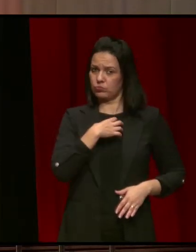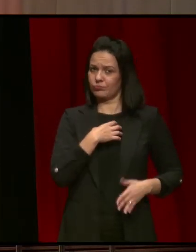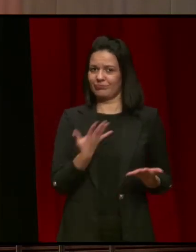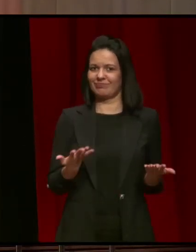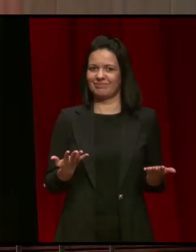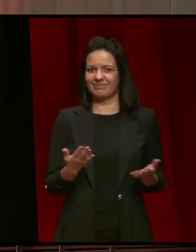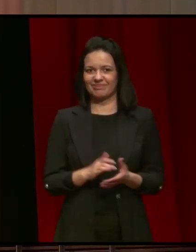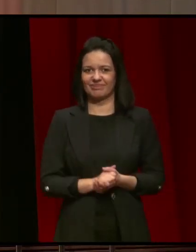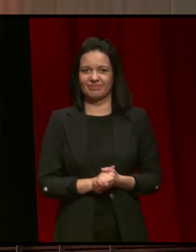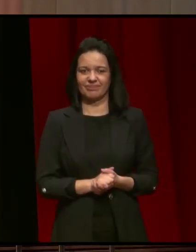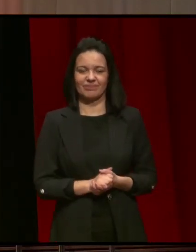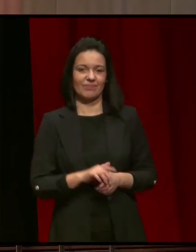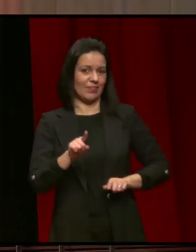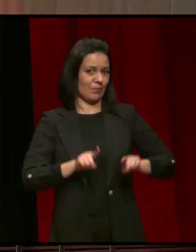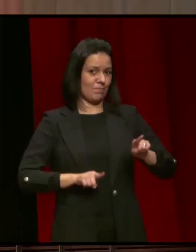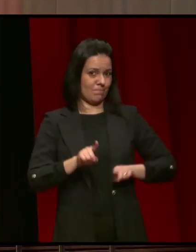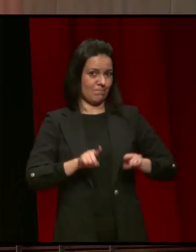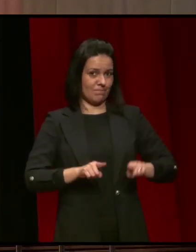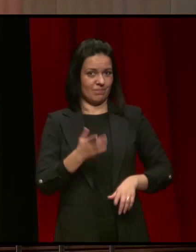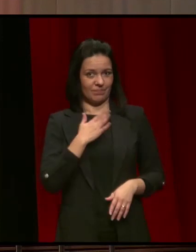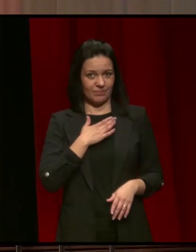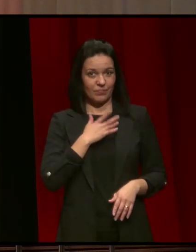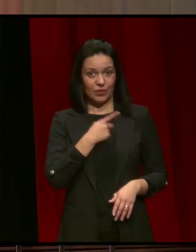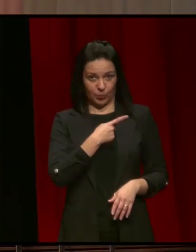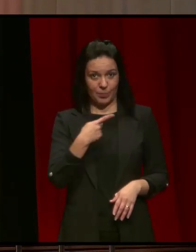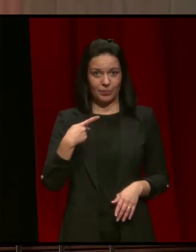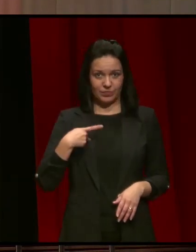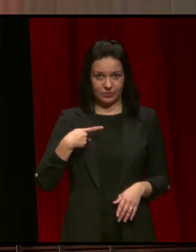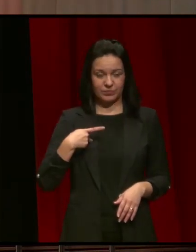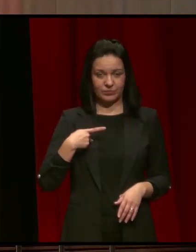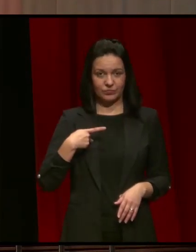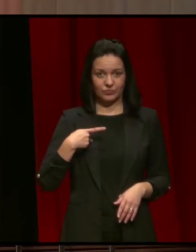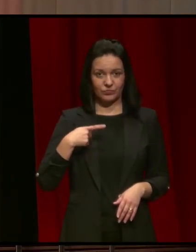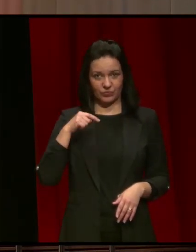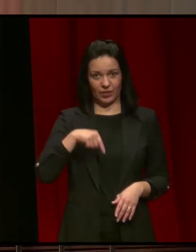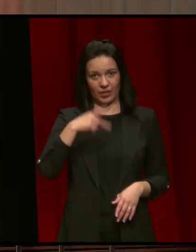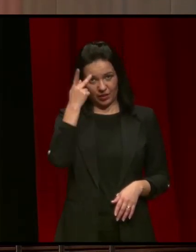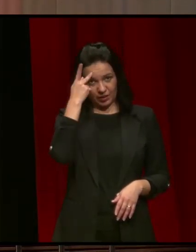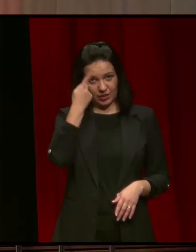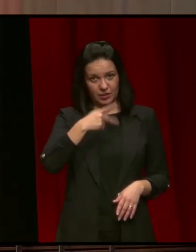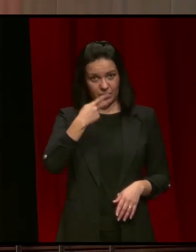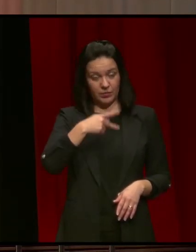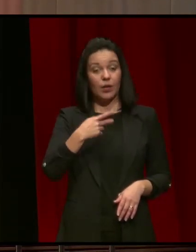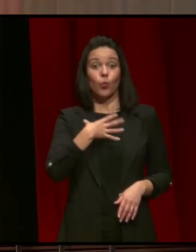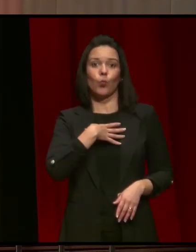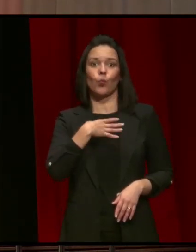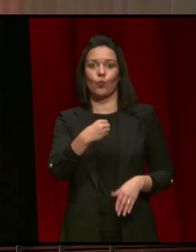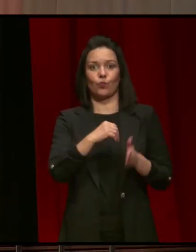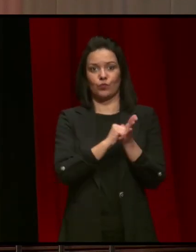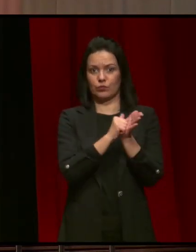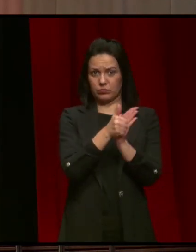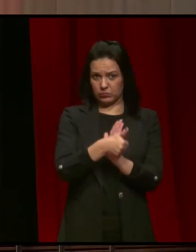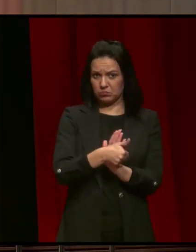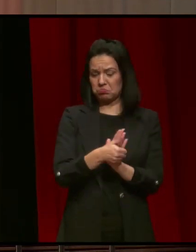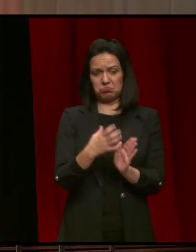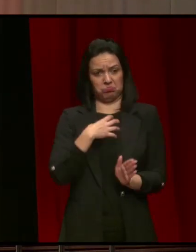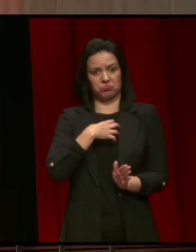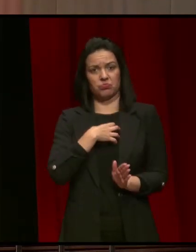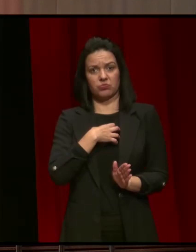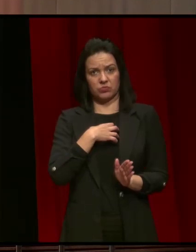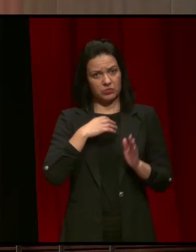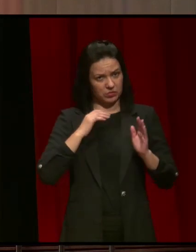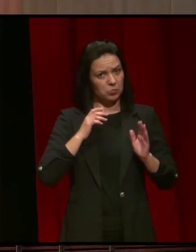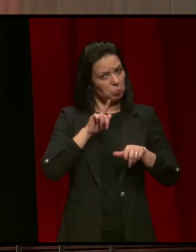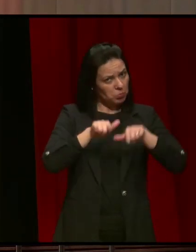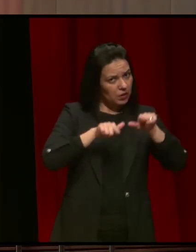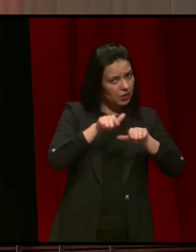primo, que é pastor aqui em São Paulo, ele tem um filho com síndrome de Down. A síndrome de Down dele é mais moderada, ele trabalha, vive e tal,